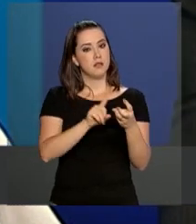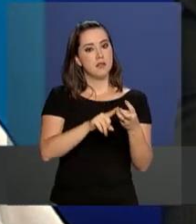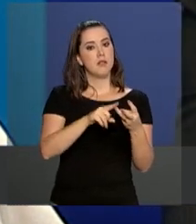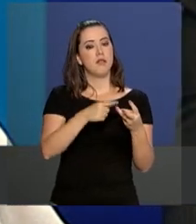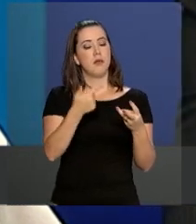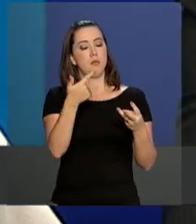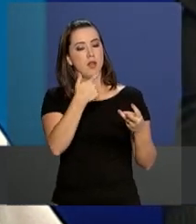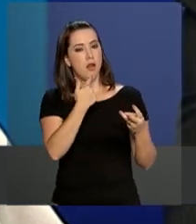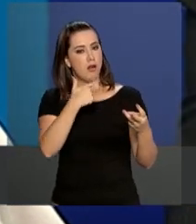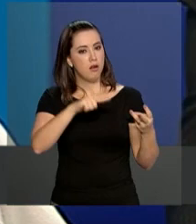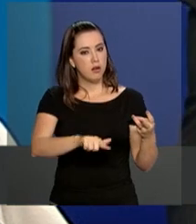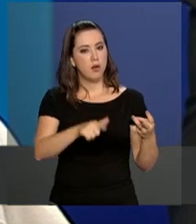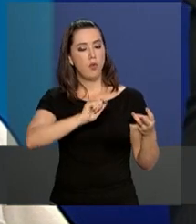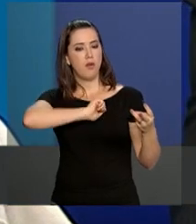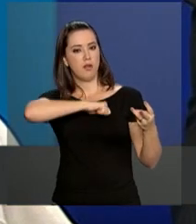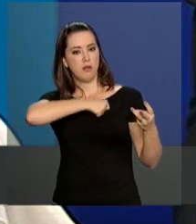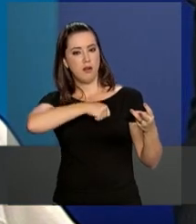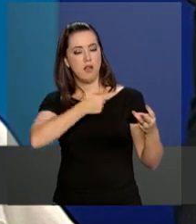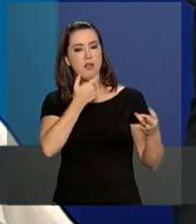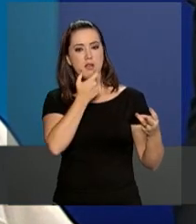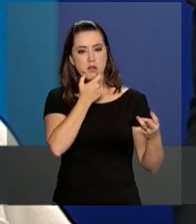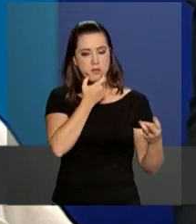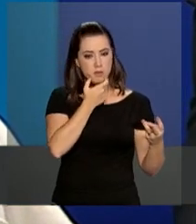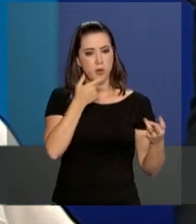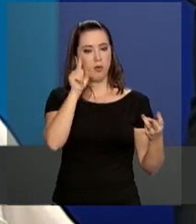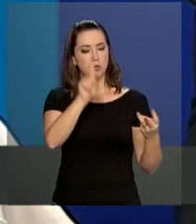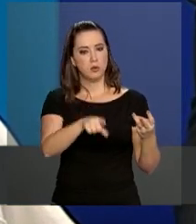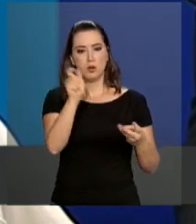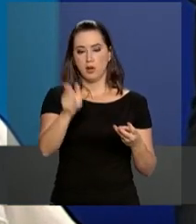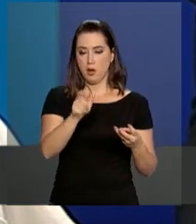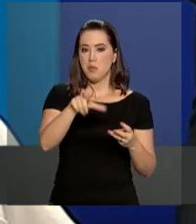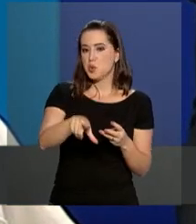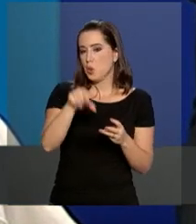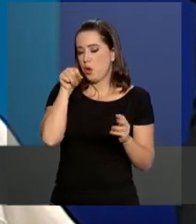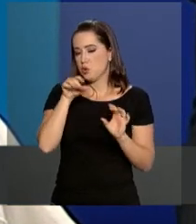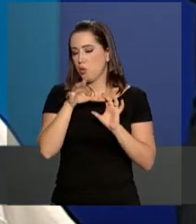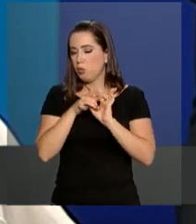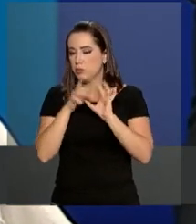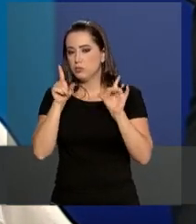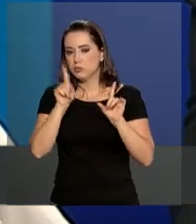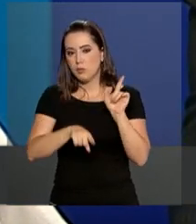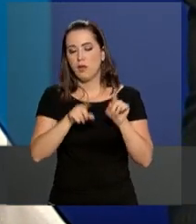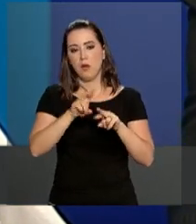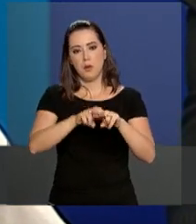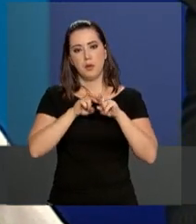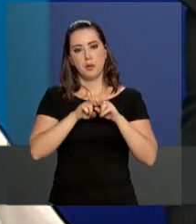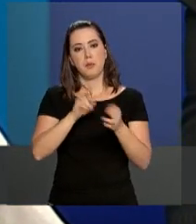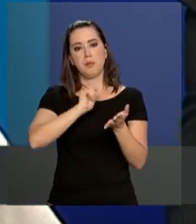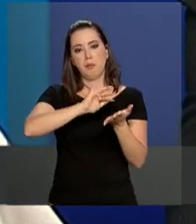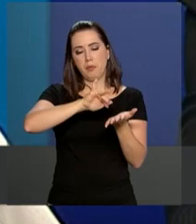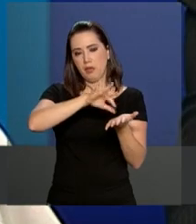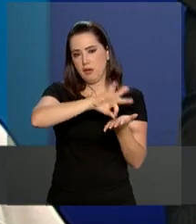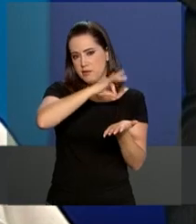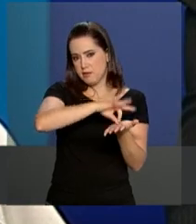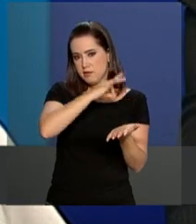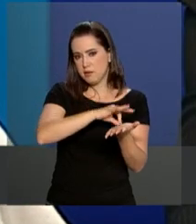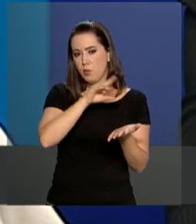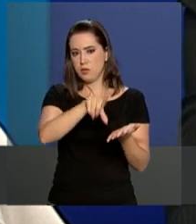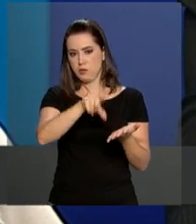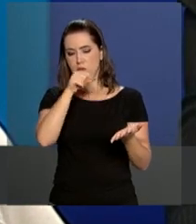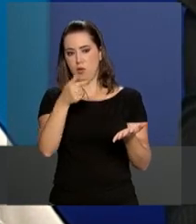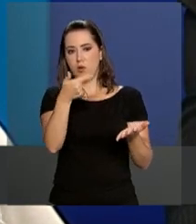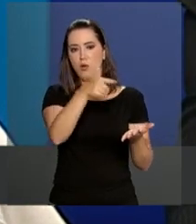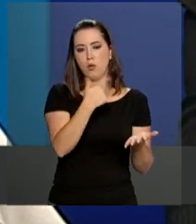estrangeira espanhol ou inglês que o candidato houver optado por ocasião das são ea redação